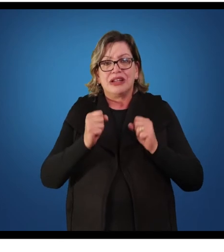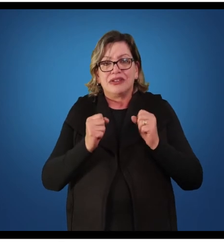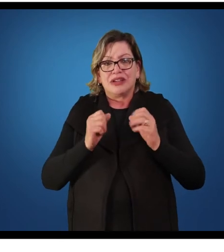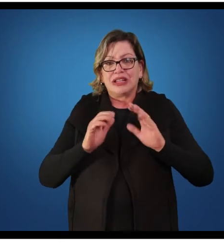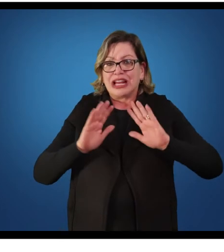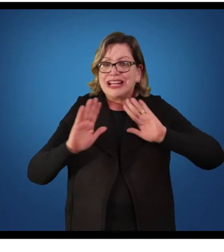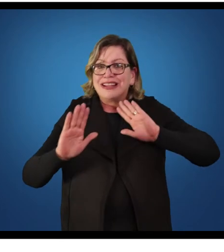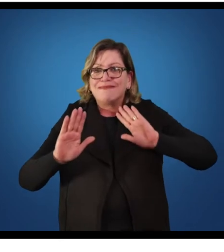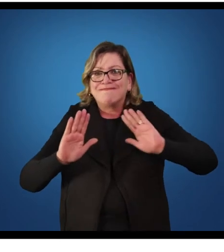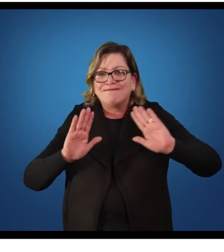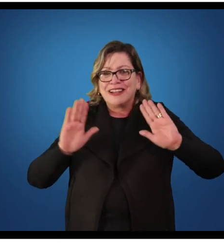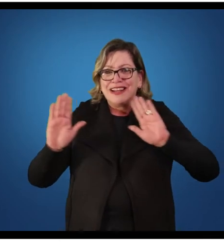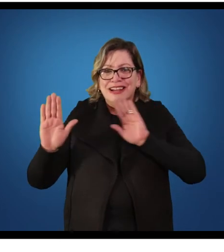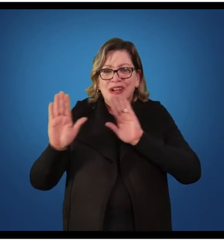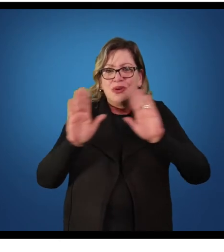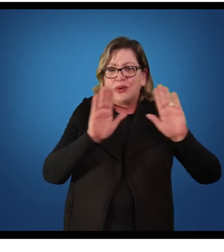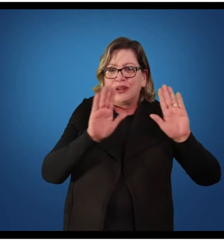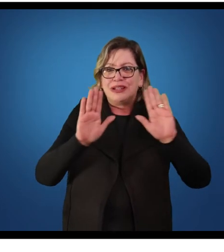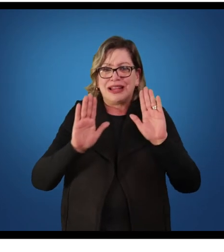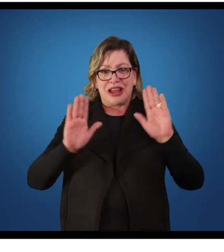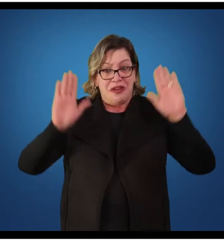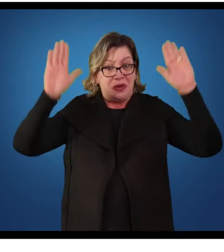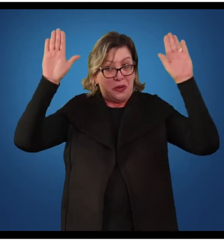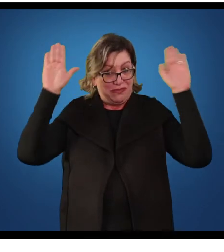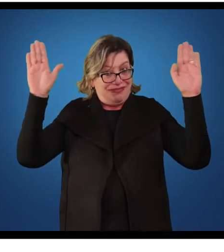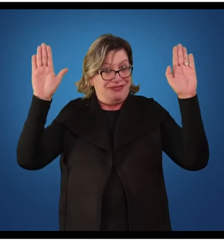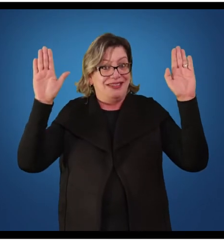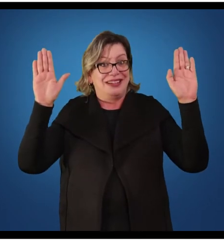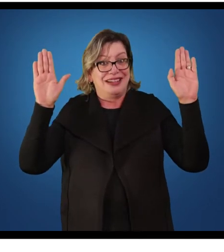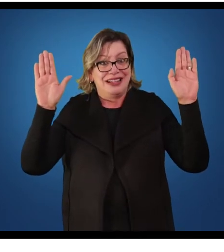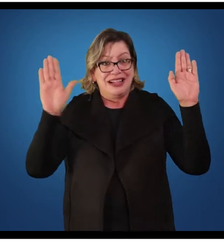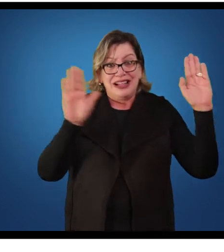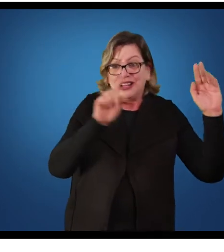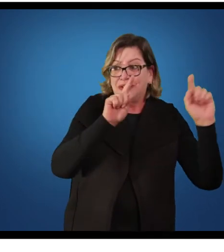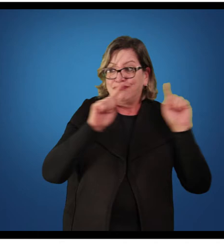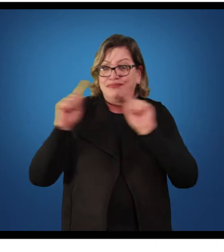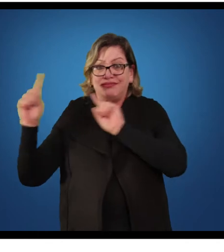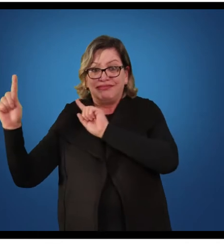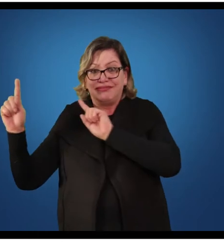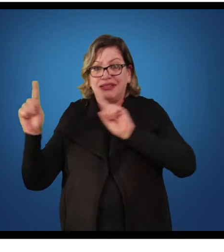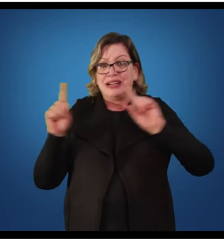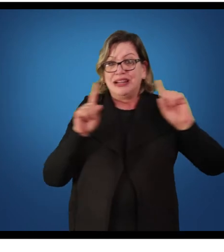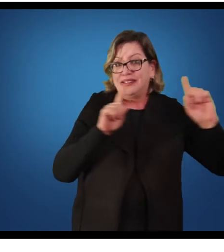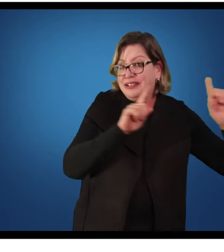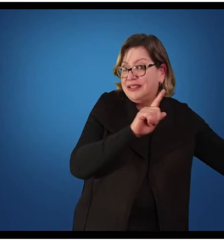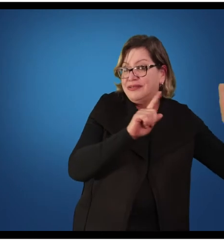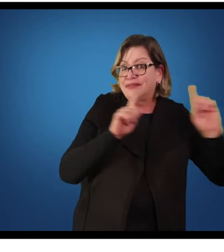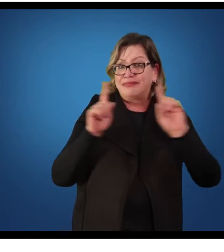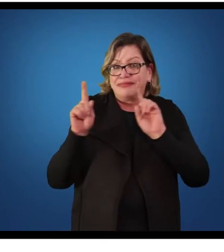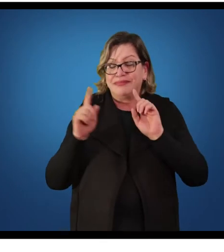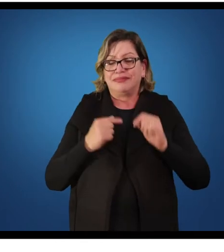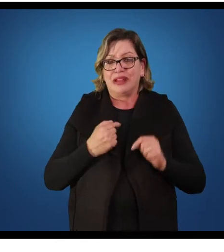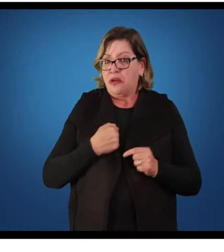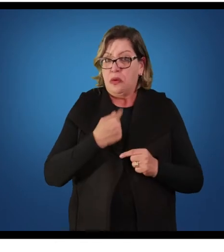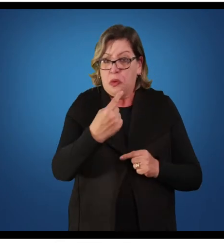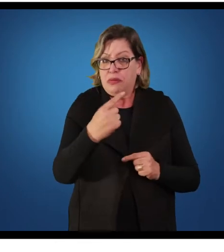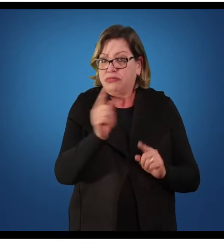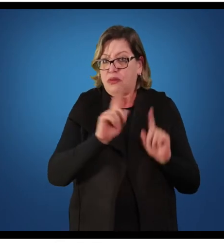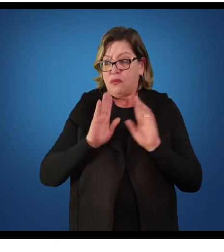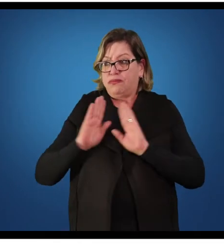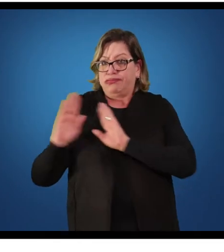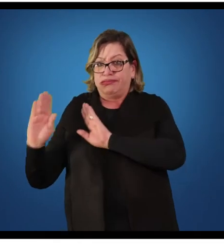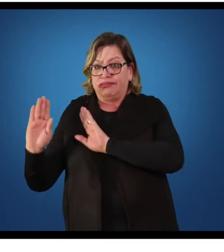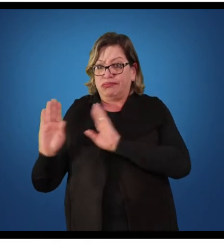Posição de defesa, braços na vertical, deslocamento lateral, certo?